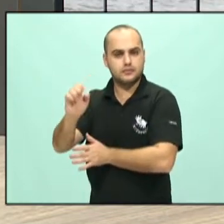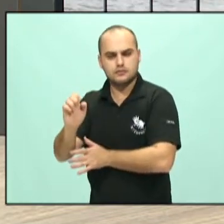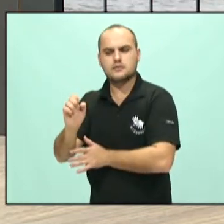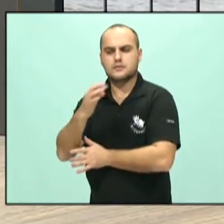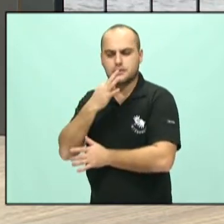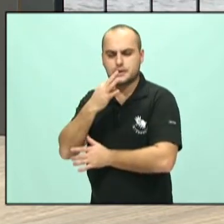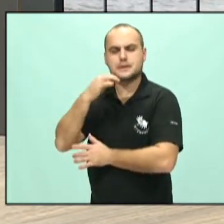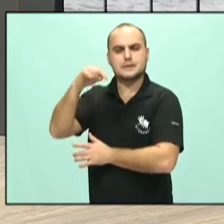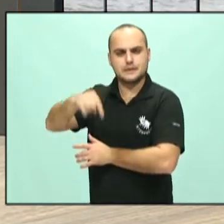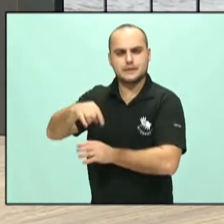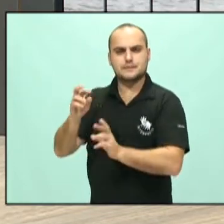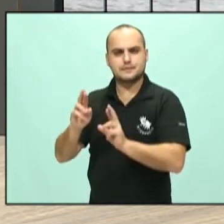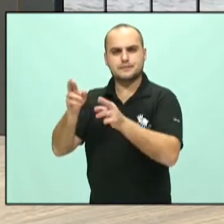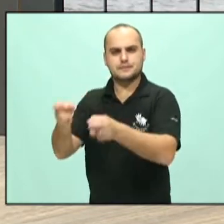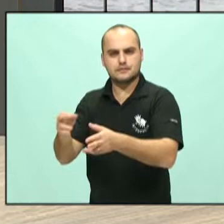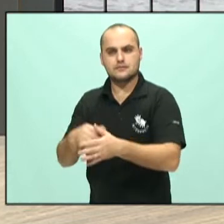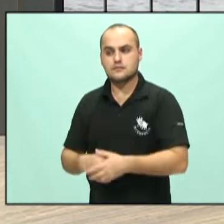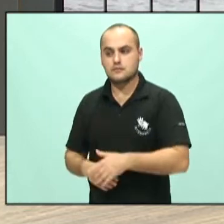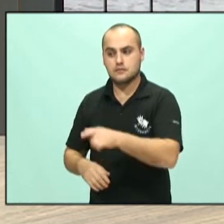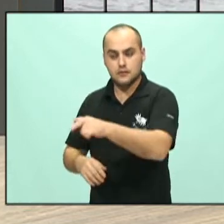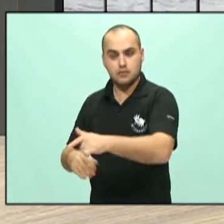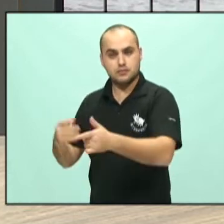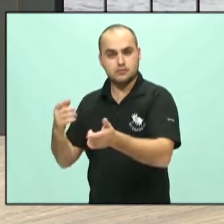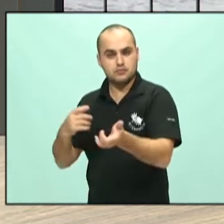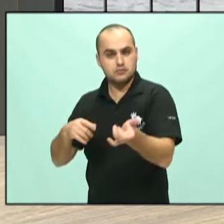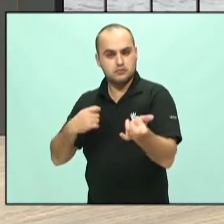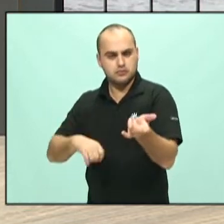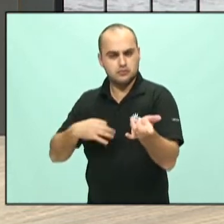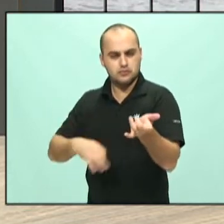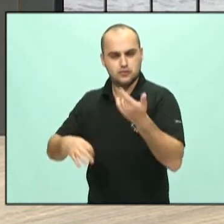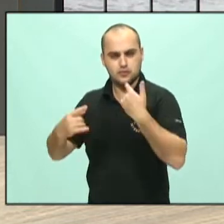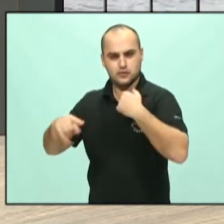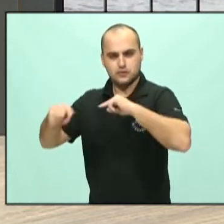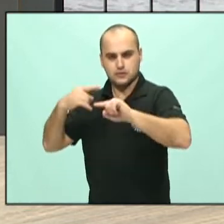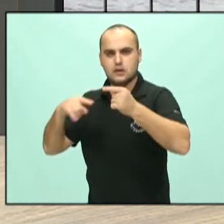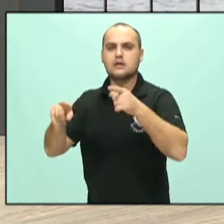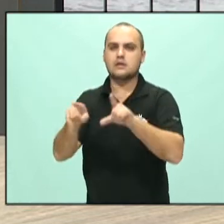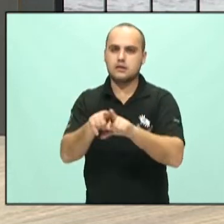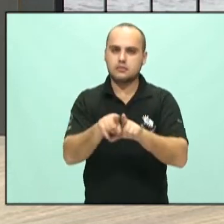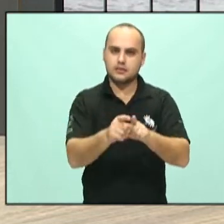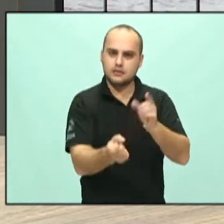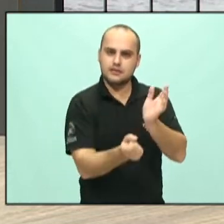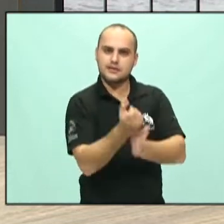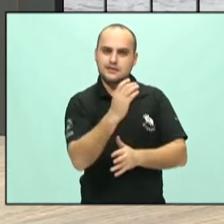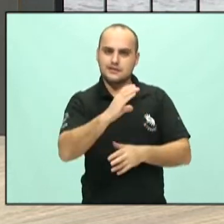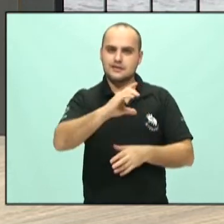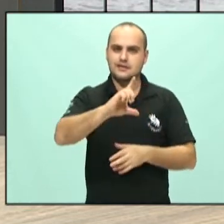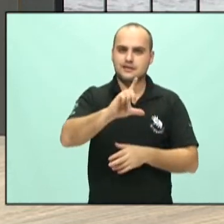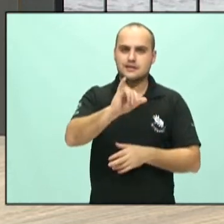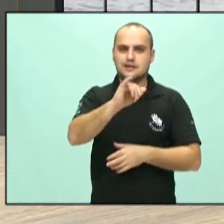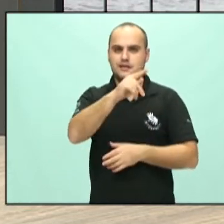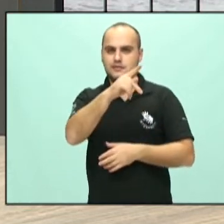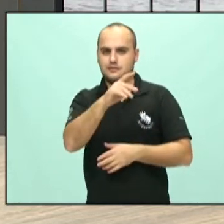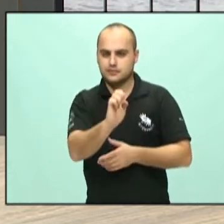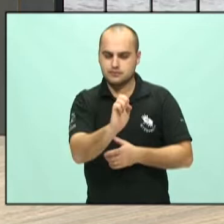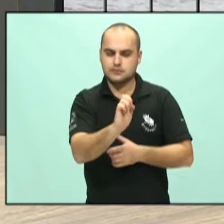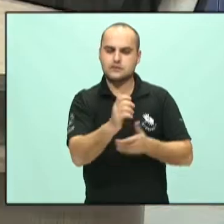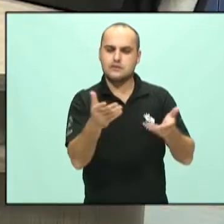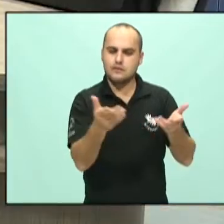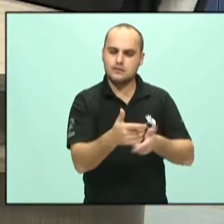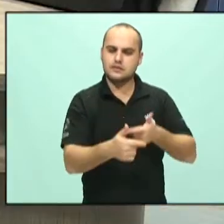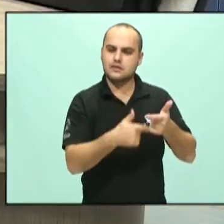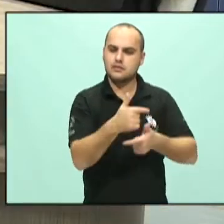nossa região, que vai desde a produção musical à produção de videoclipes. Hoje eles trabalham também com outro tipo de produção, né? Em questão